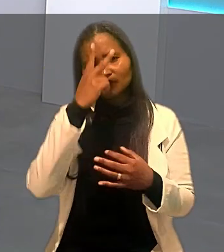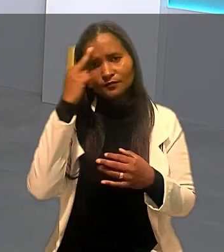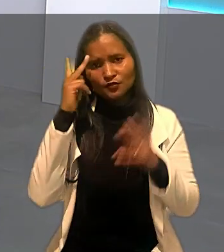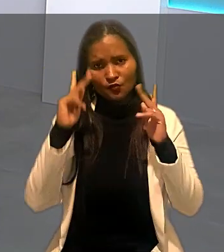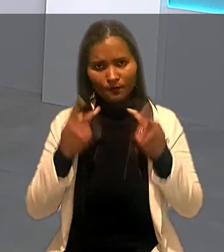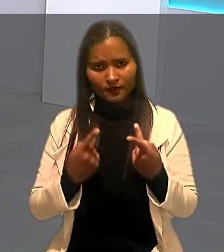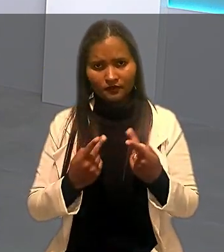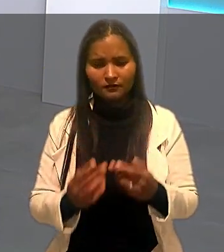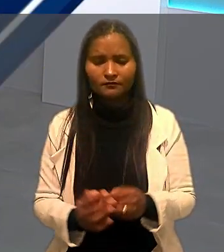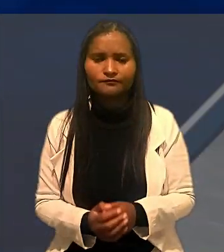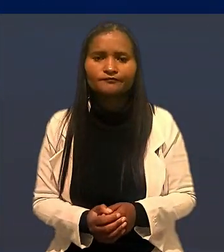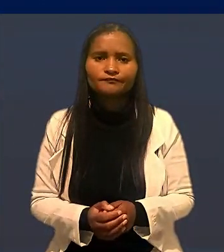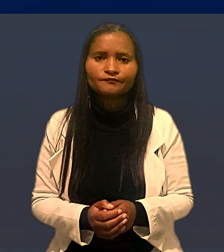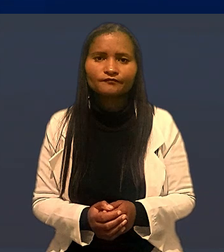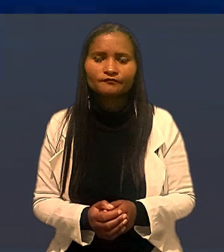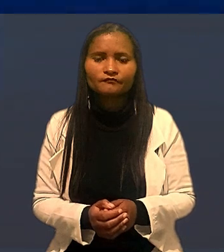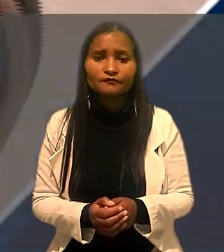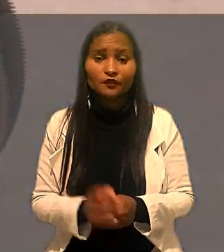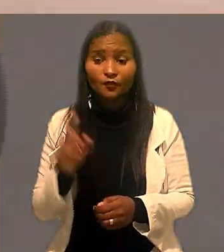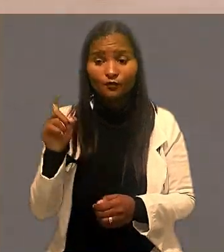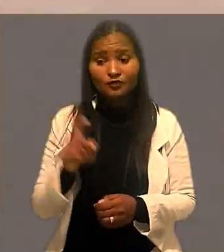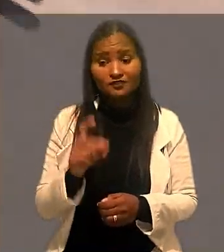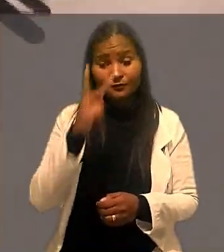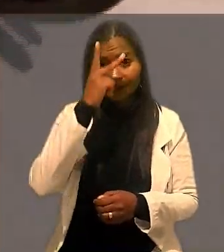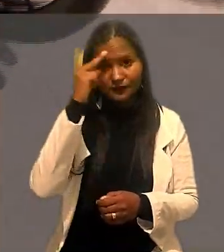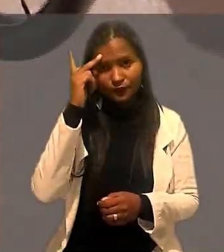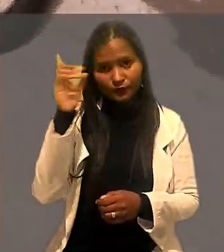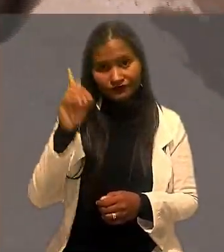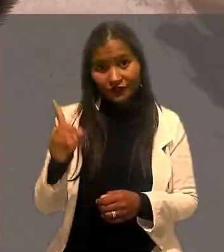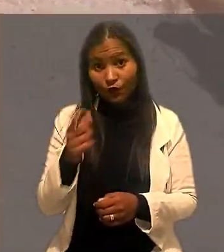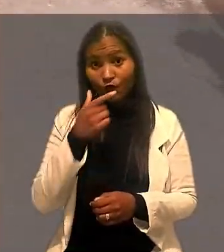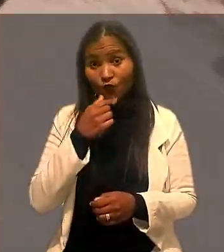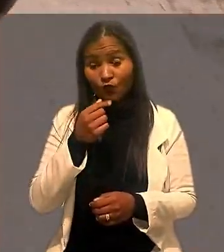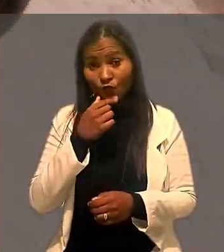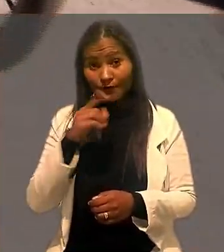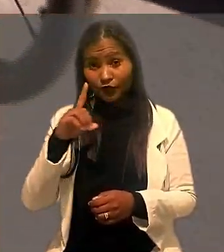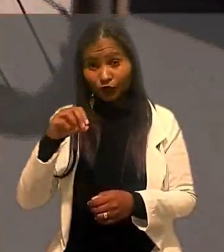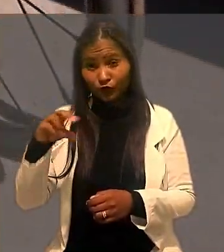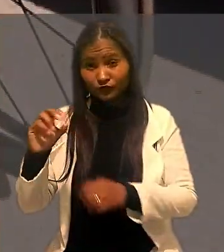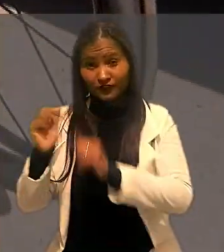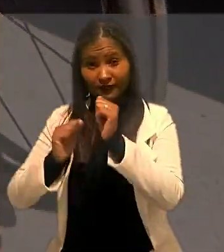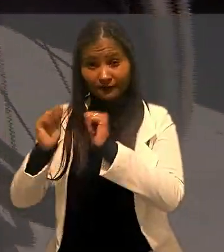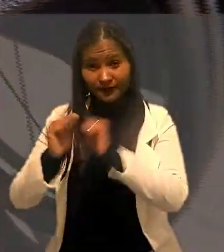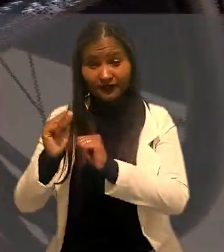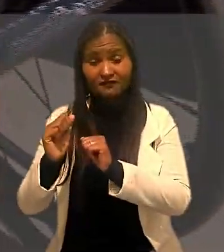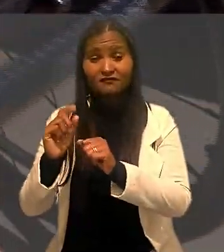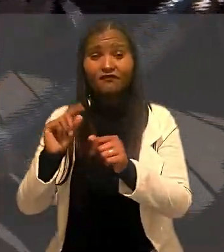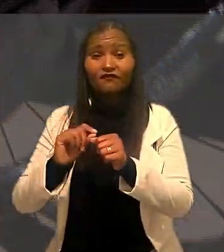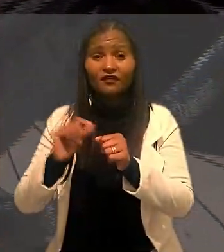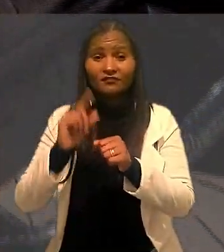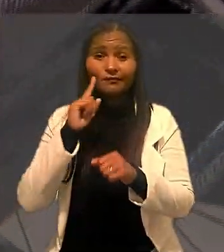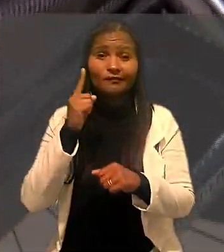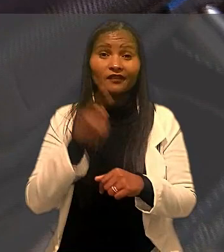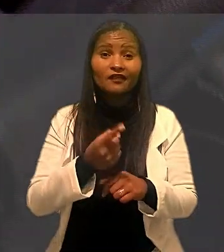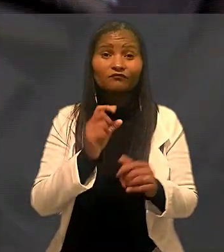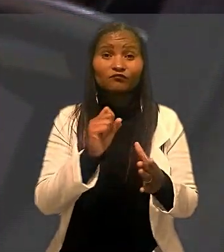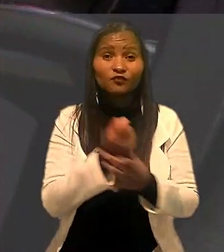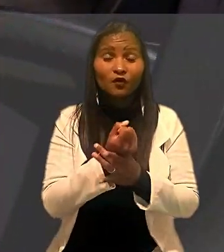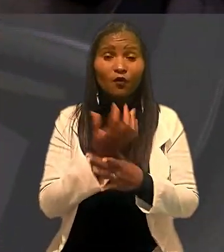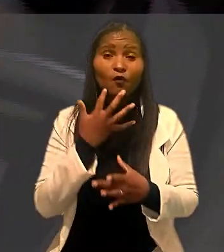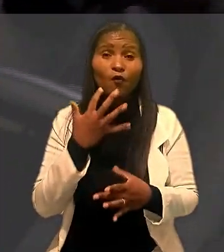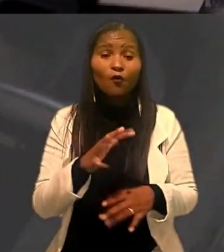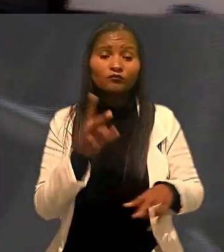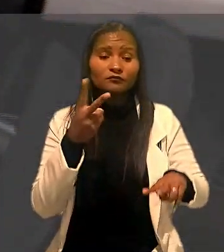pessoa humana. Por ser uma pessoa com deficiência, o empresário impetrou mandado de segurança contra a